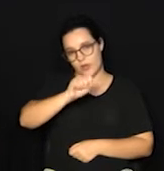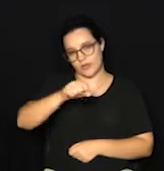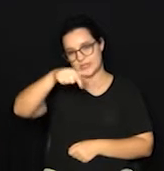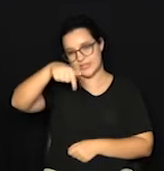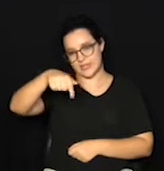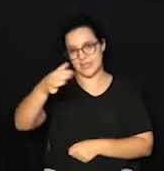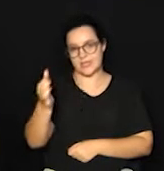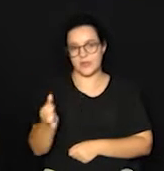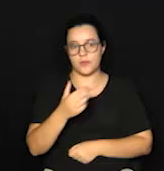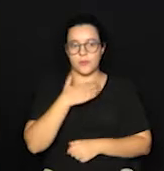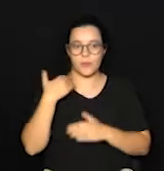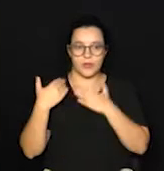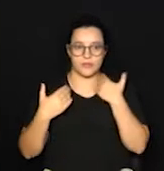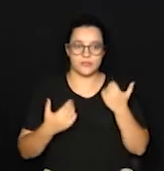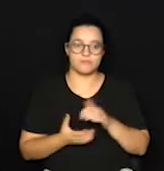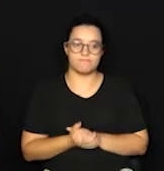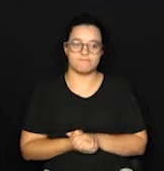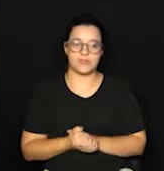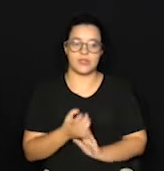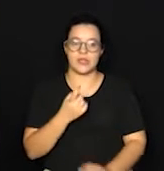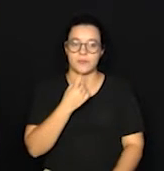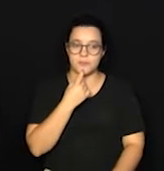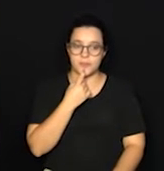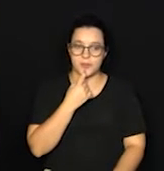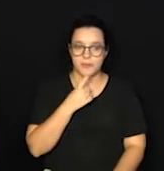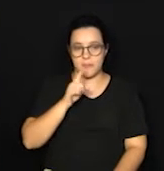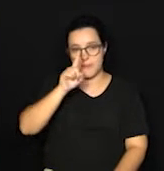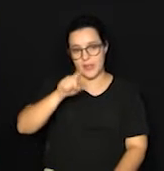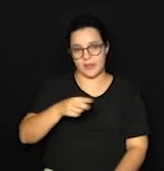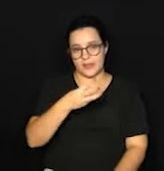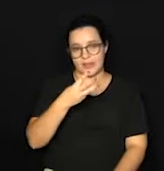2.876 mortes, sendo que aqui em Campinas nós temos